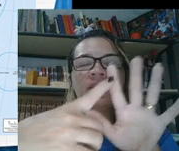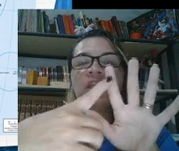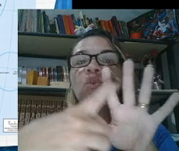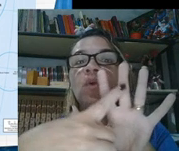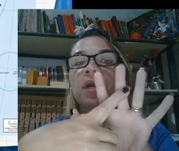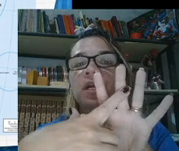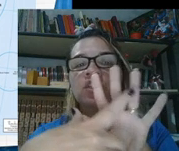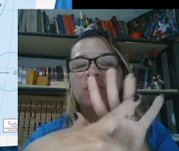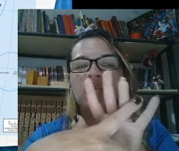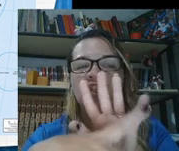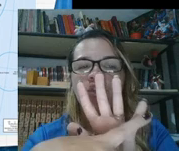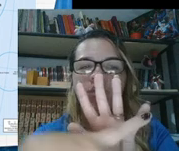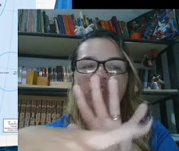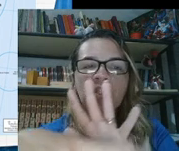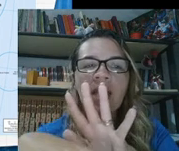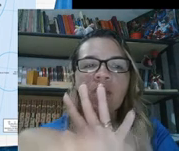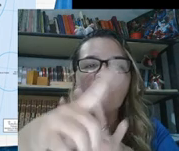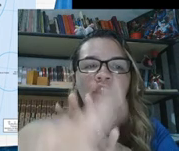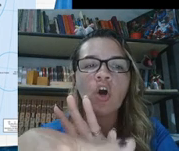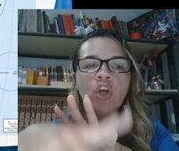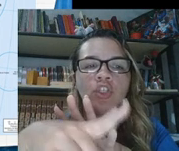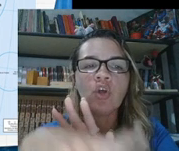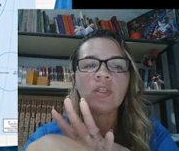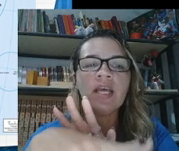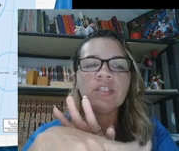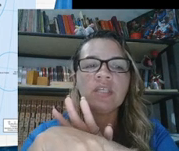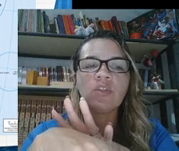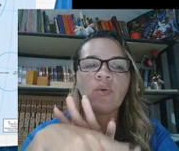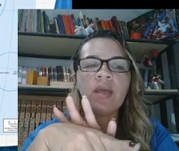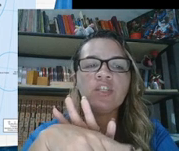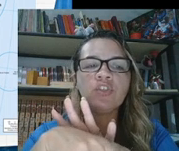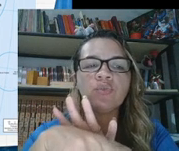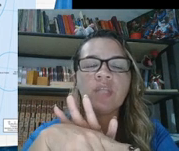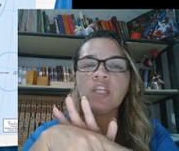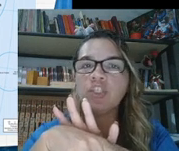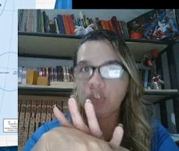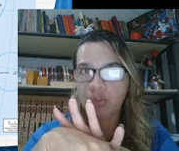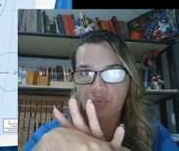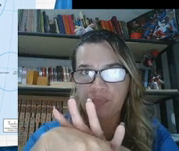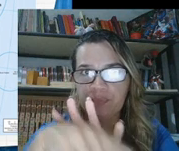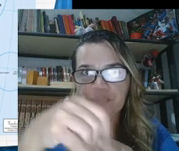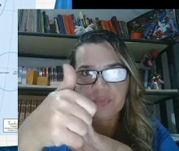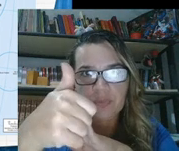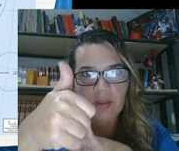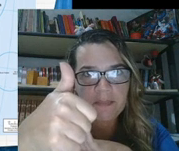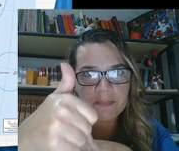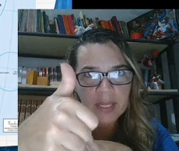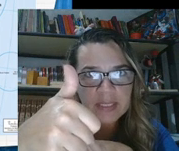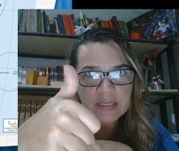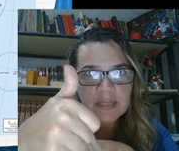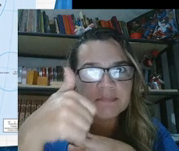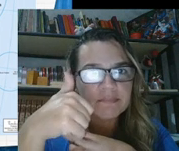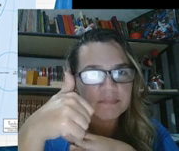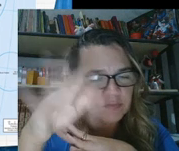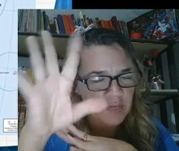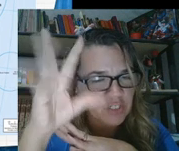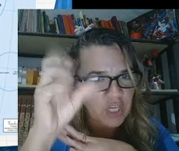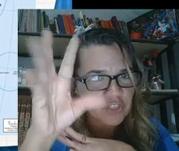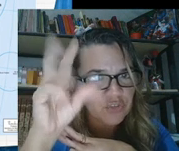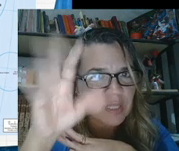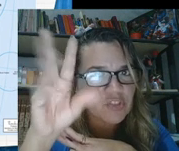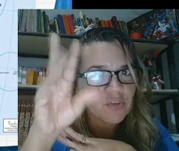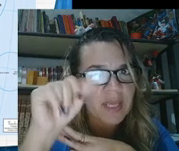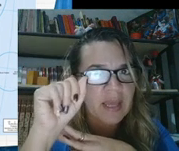em 5 grandes regiões, tá aí, ó. Norte, Nordeste, Centro-Oeste, Sudeste e Sul. Beleza? Vai